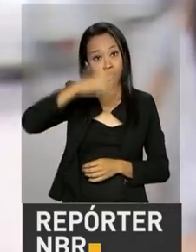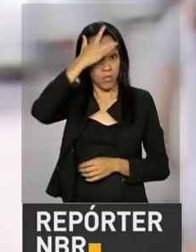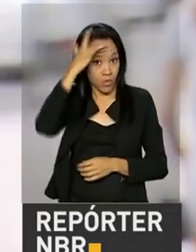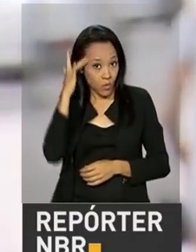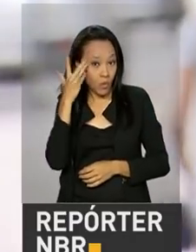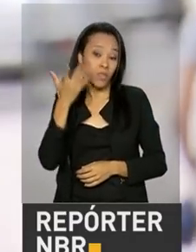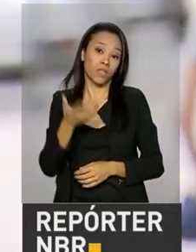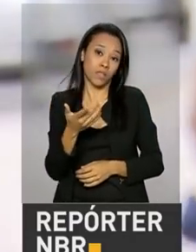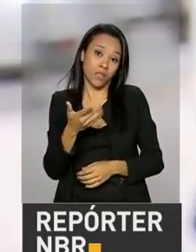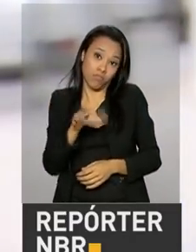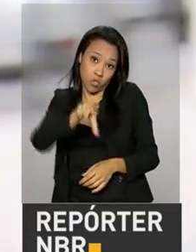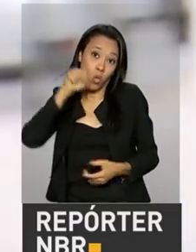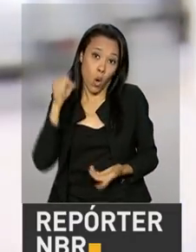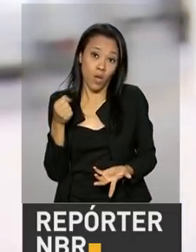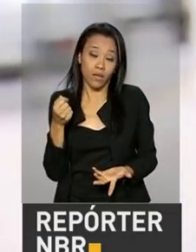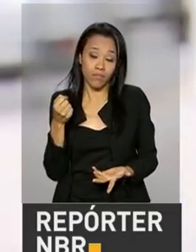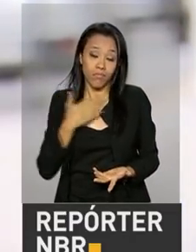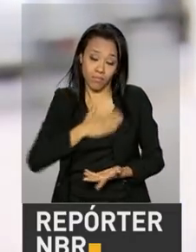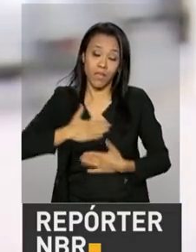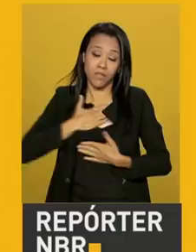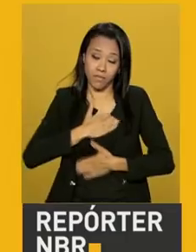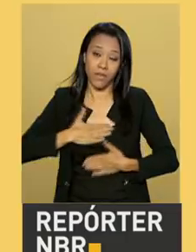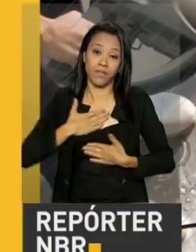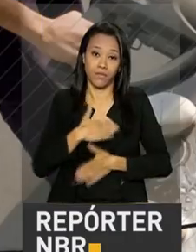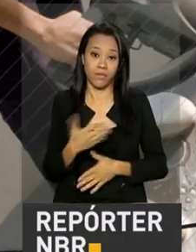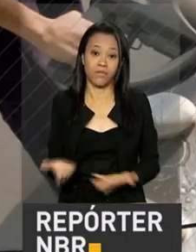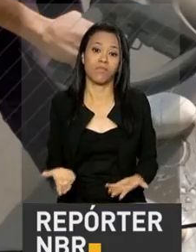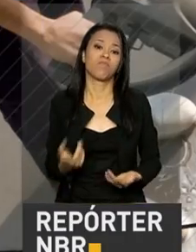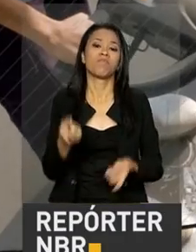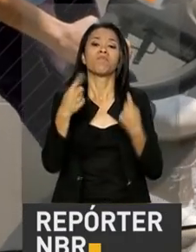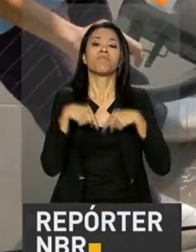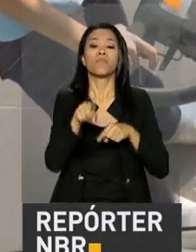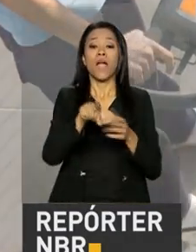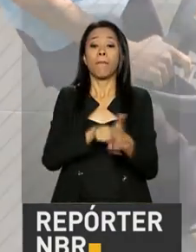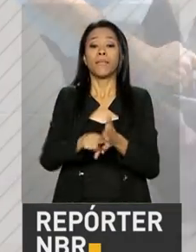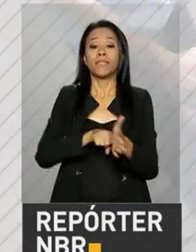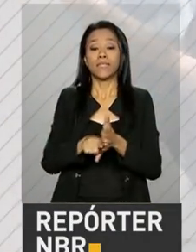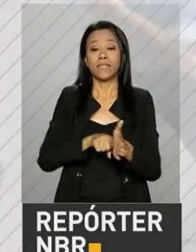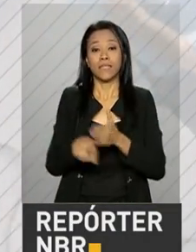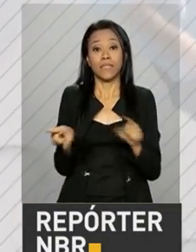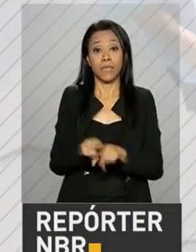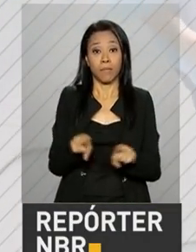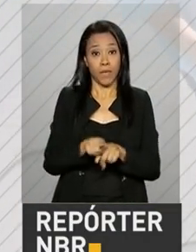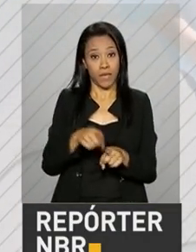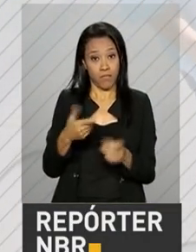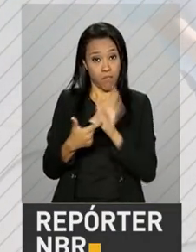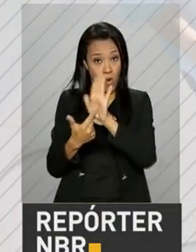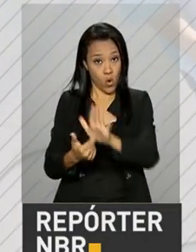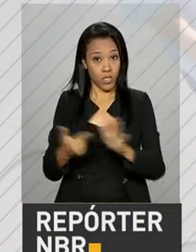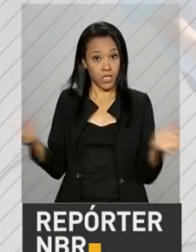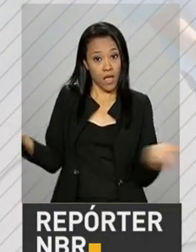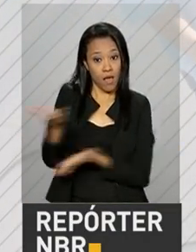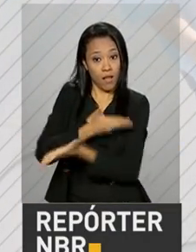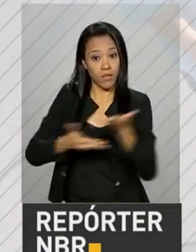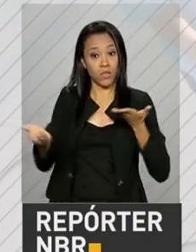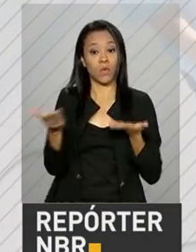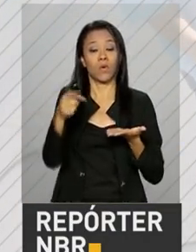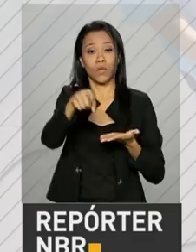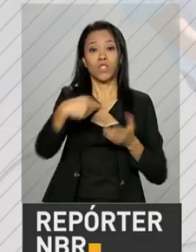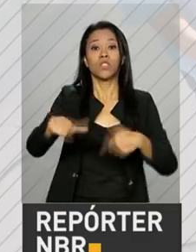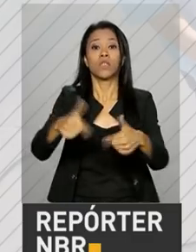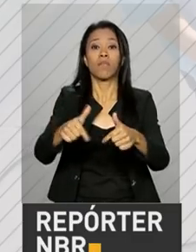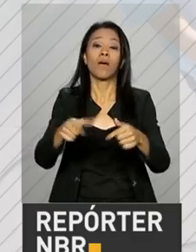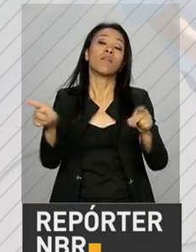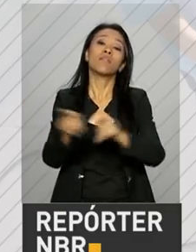que têm essa opção estão satisfeitos a pesquisa relações de trabalho e fiscalização da pnad 2015